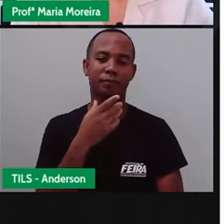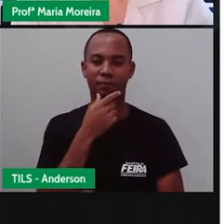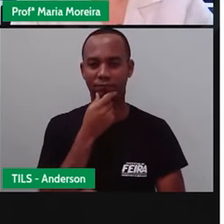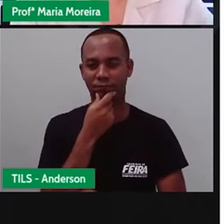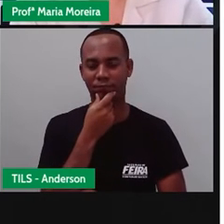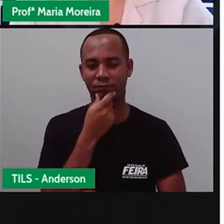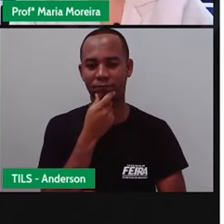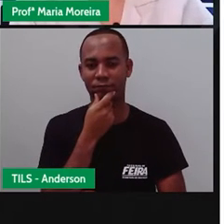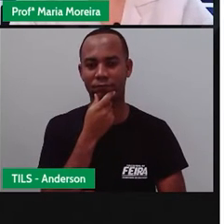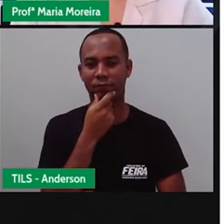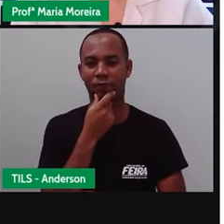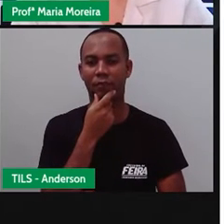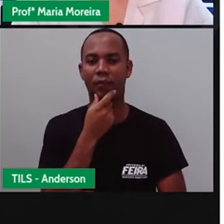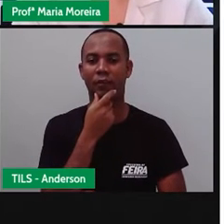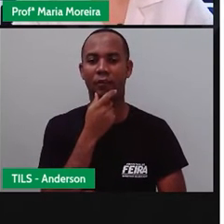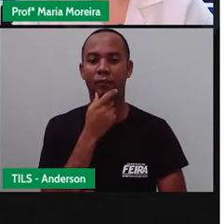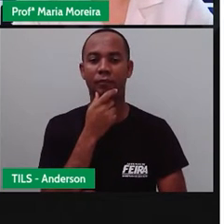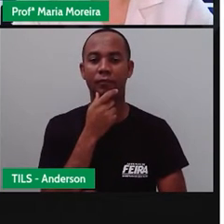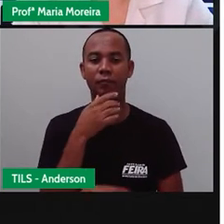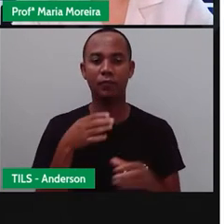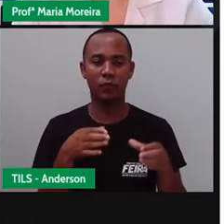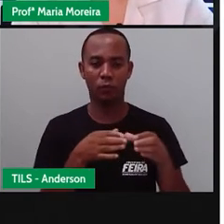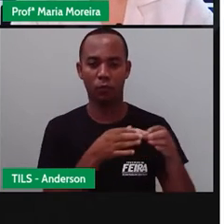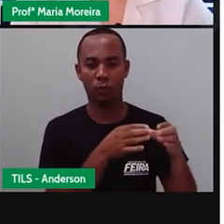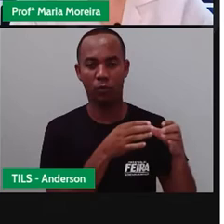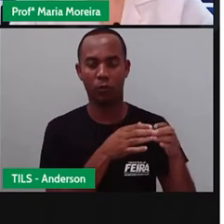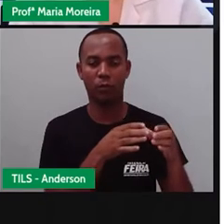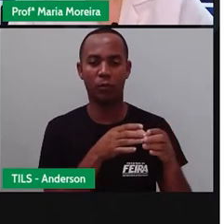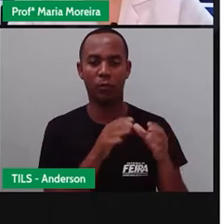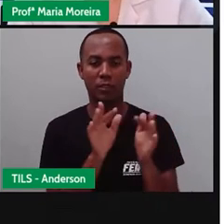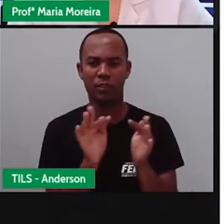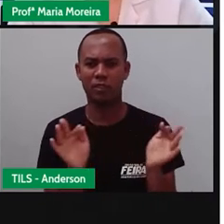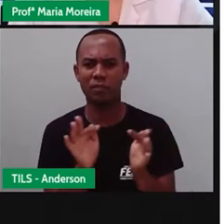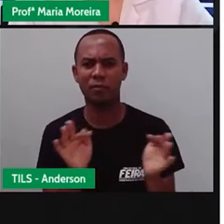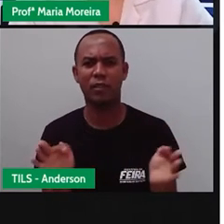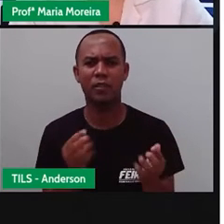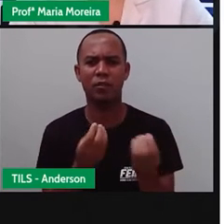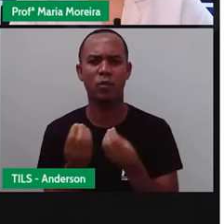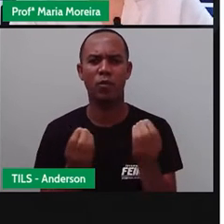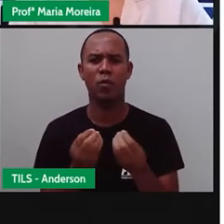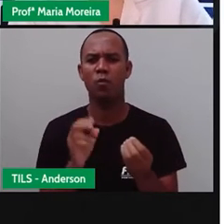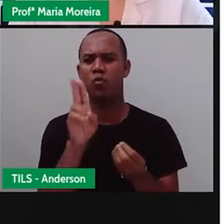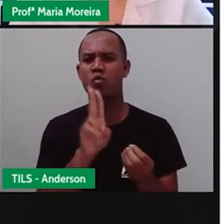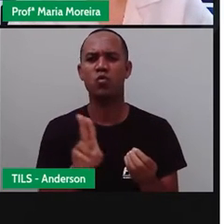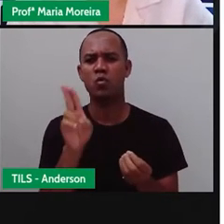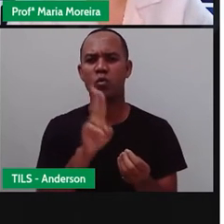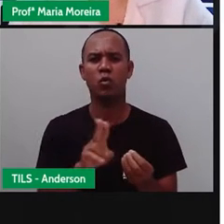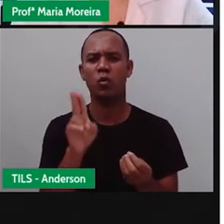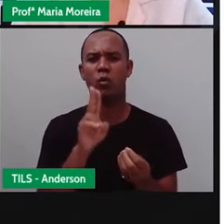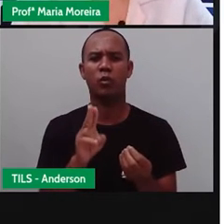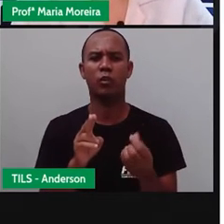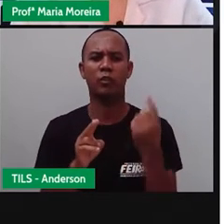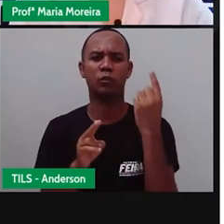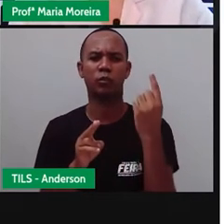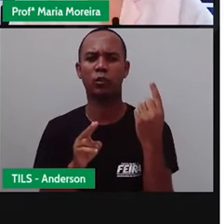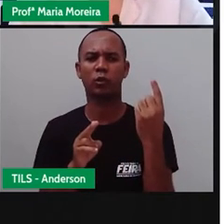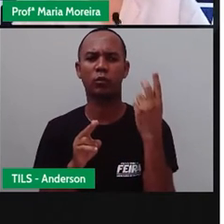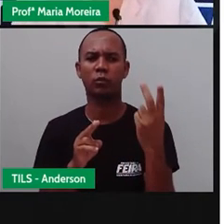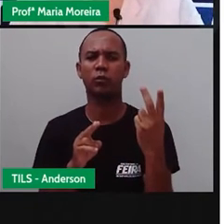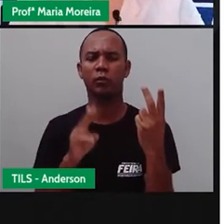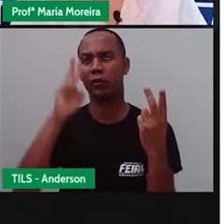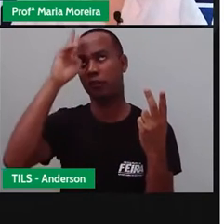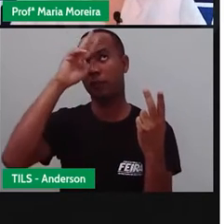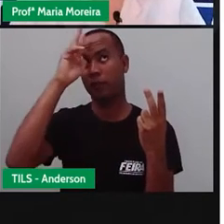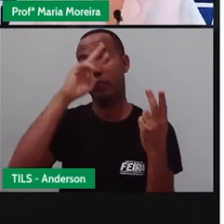errado aos poucos né os povos primitivos aprenderam a usar os dedos das mãos e dos pés para lembrar